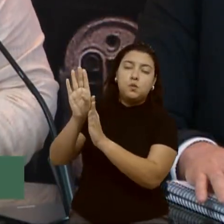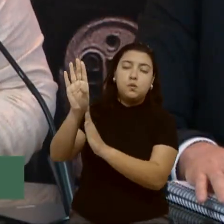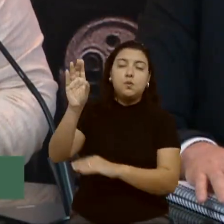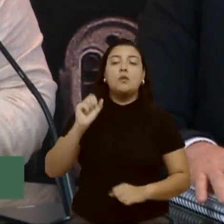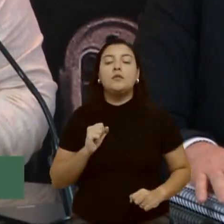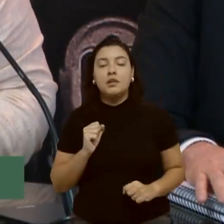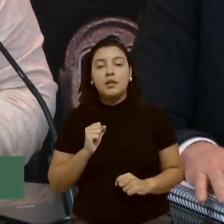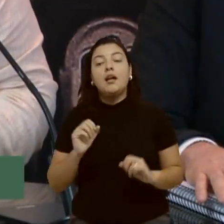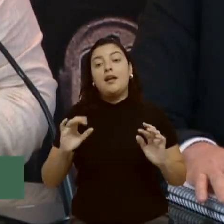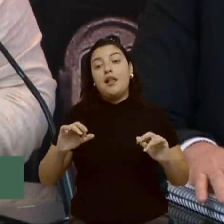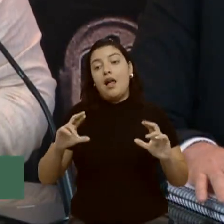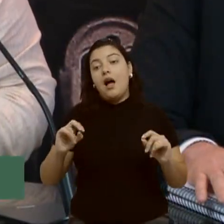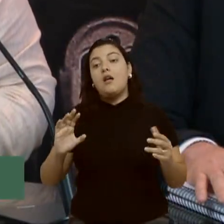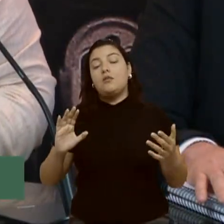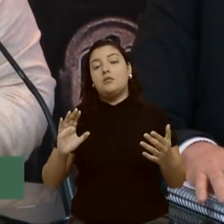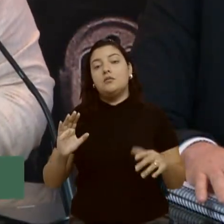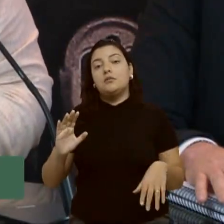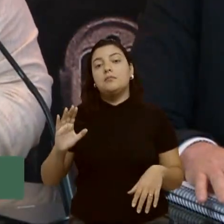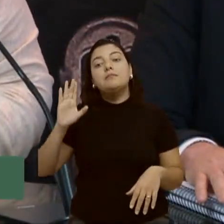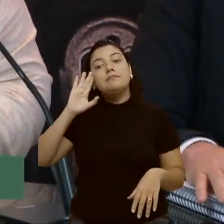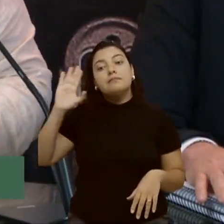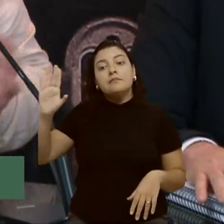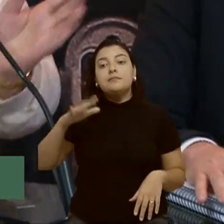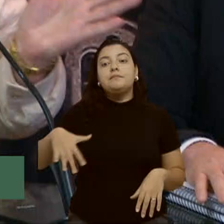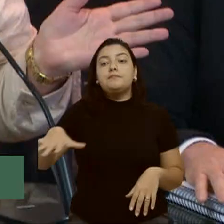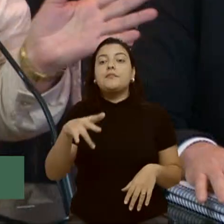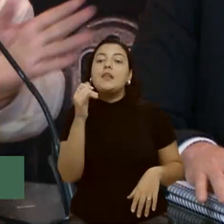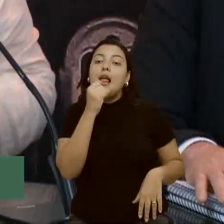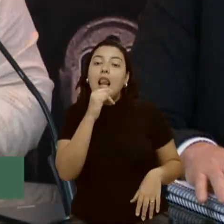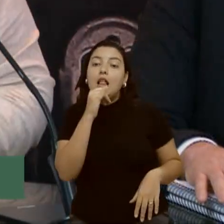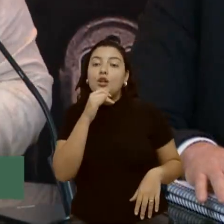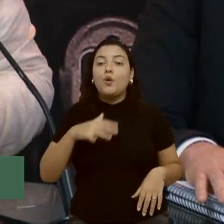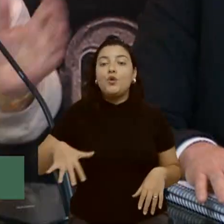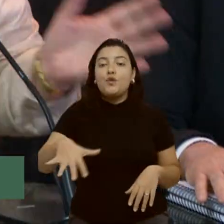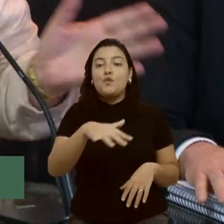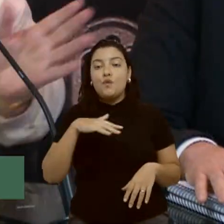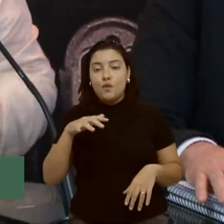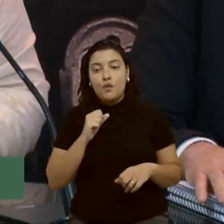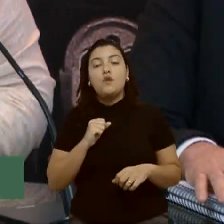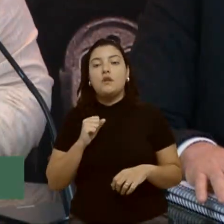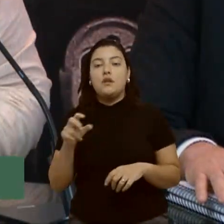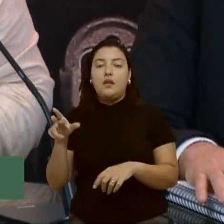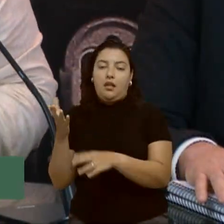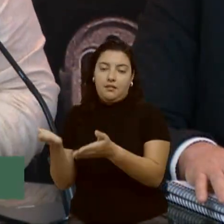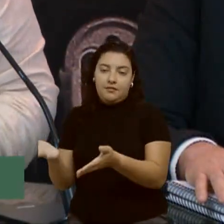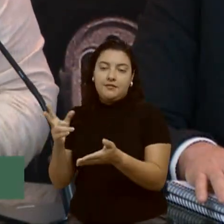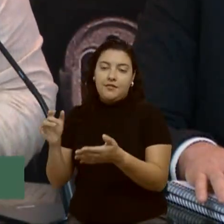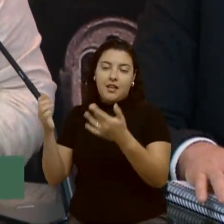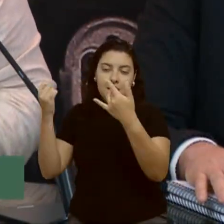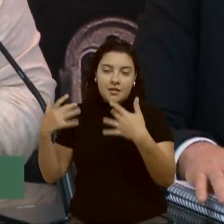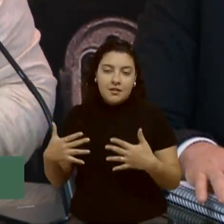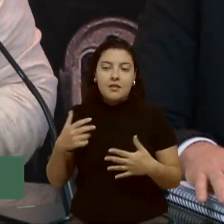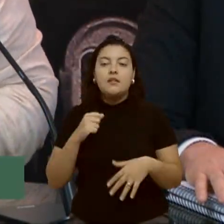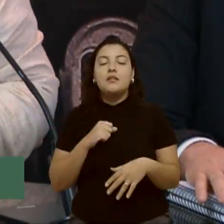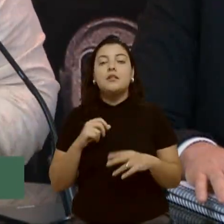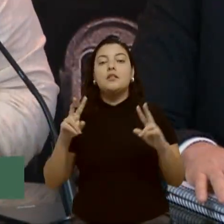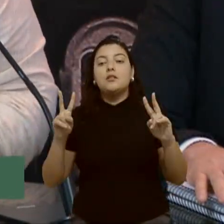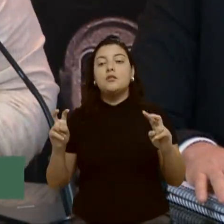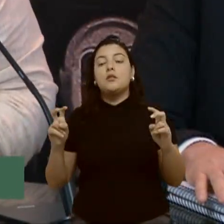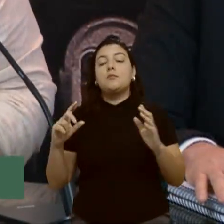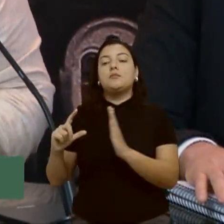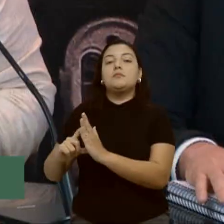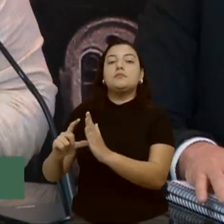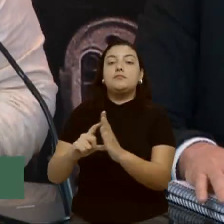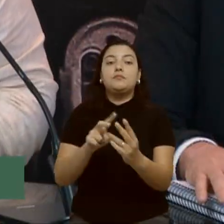dias. Claro que especialmente no setor eletrônico, né? Eu acredito que meu colega aqui vai falar um pouco mais sobre essa questão do comércio